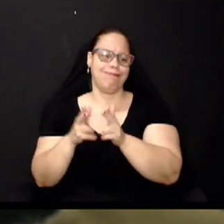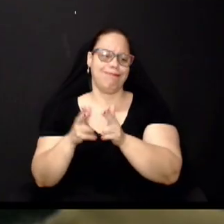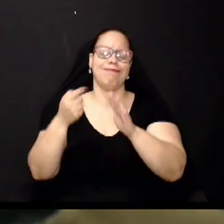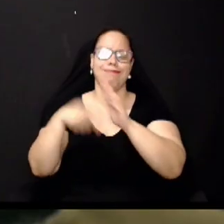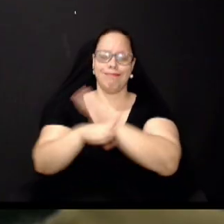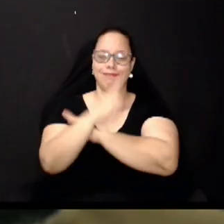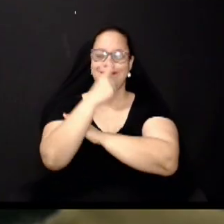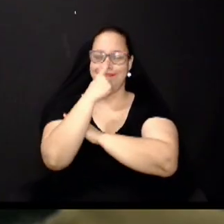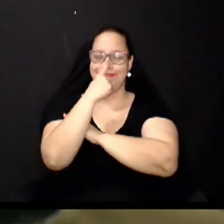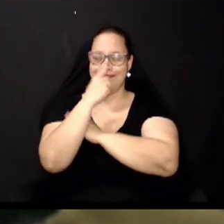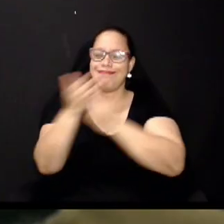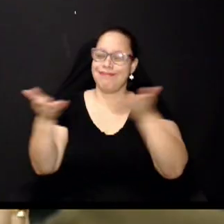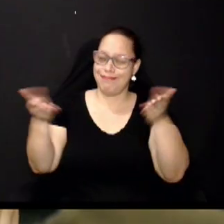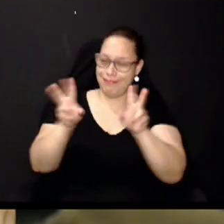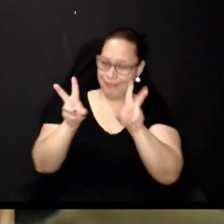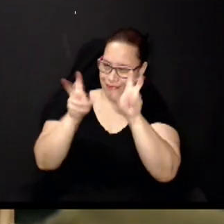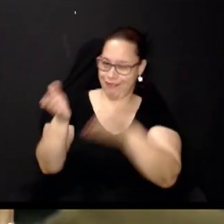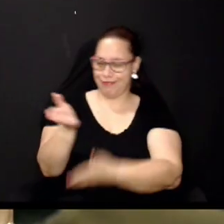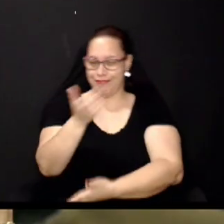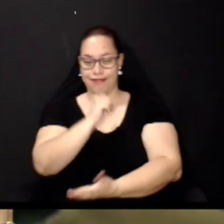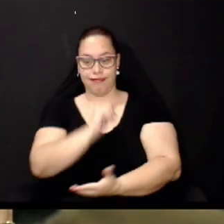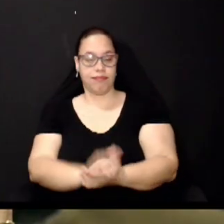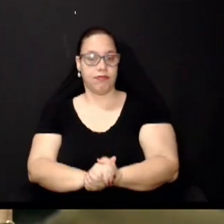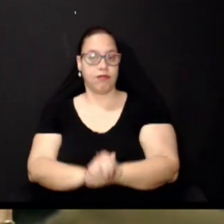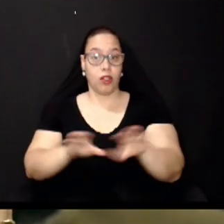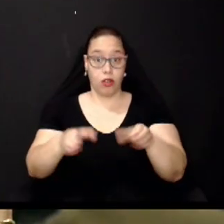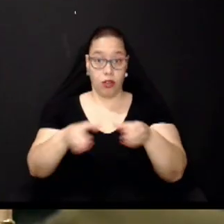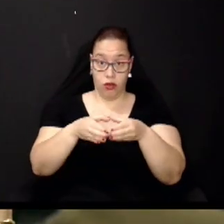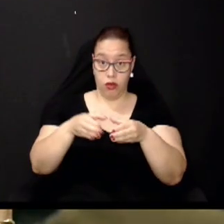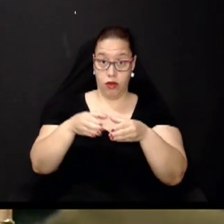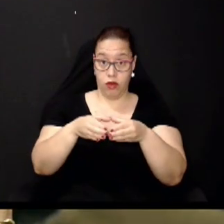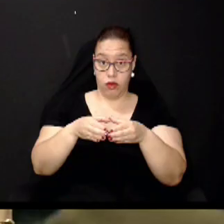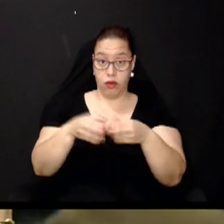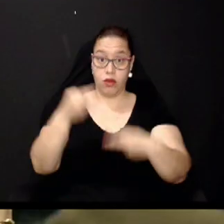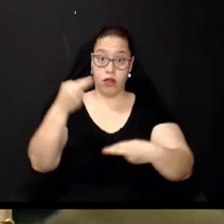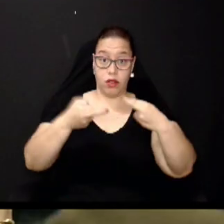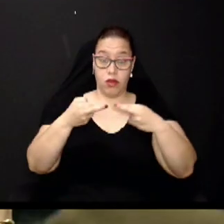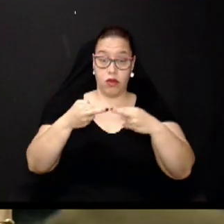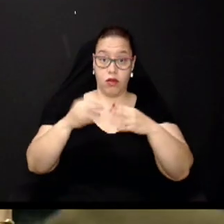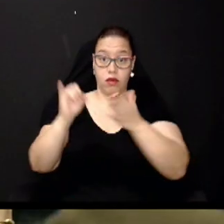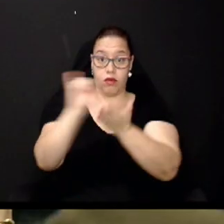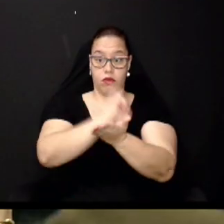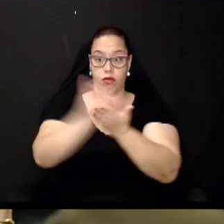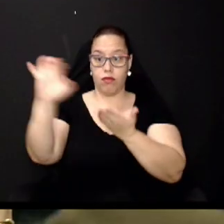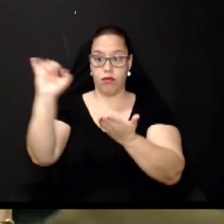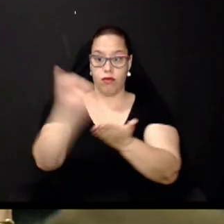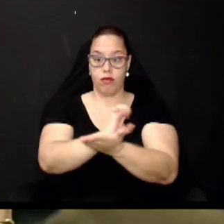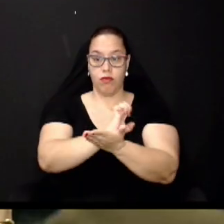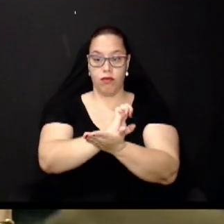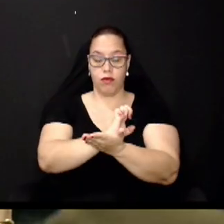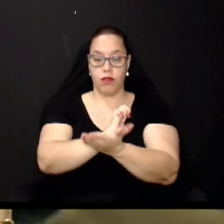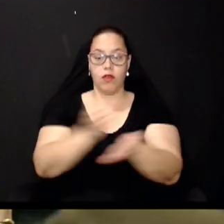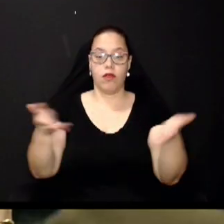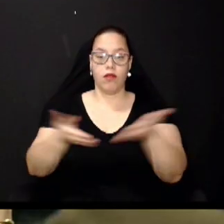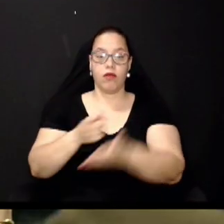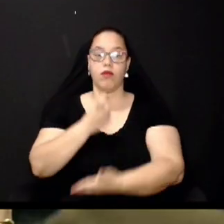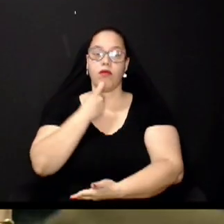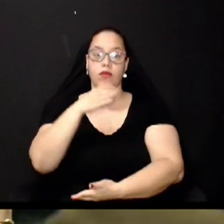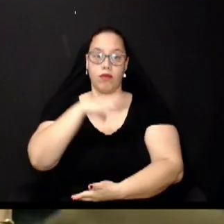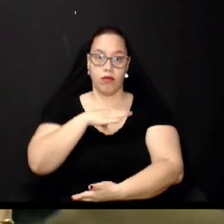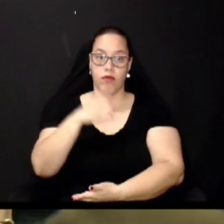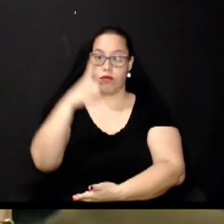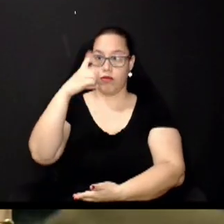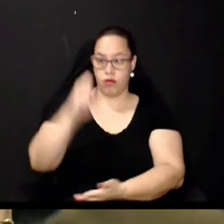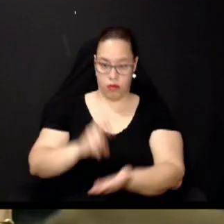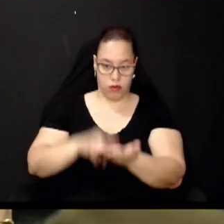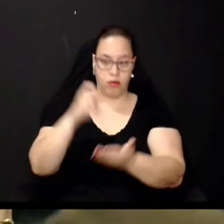nesse assunto. Vamos lá. Olha, a Comissão Permanente de Relações Internacionais da Câmara de Campinas realiza hoje, às 10 da manhã, a 9ª